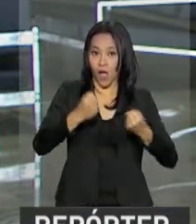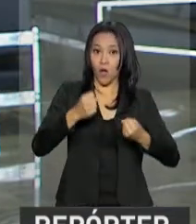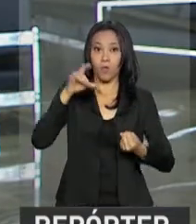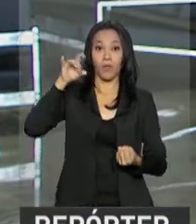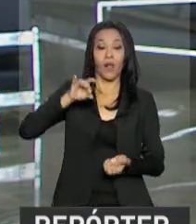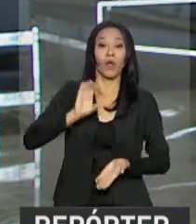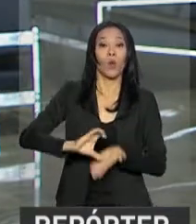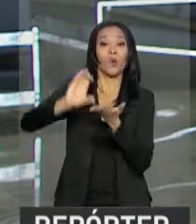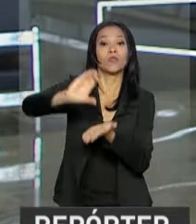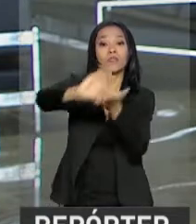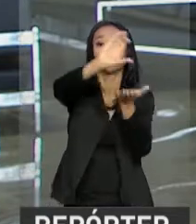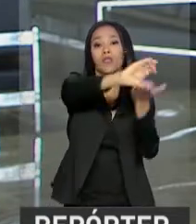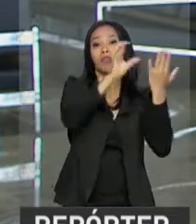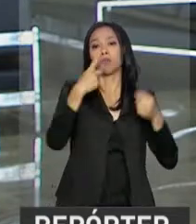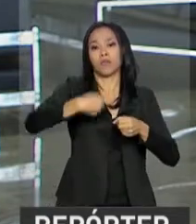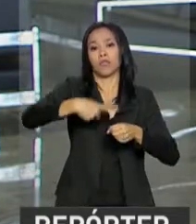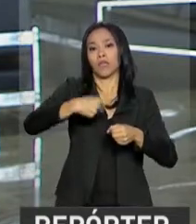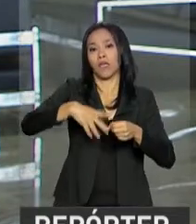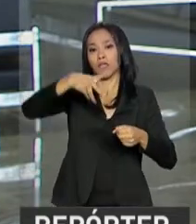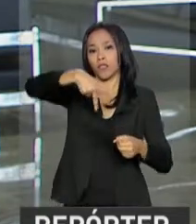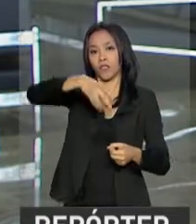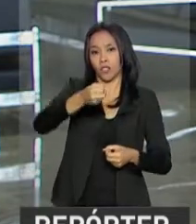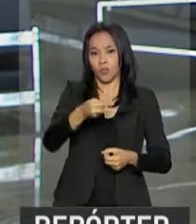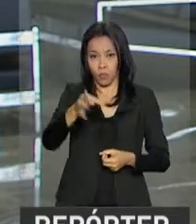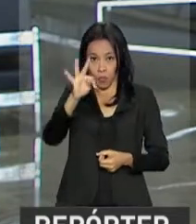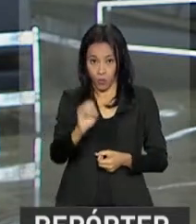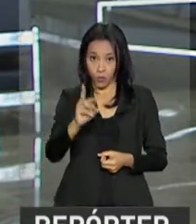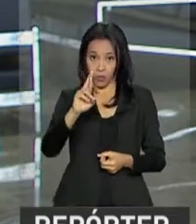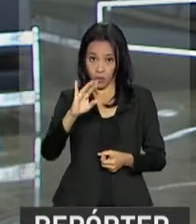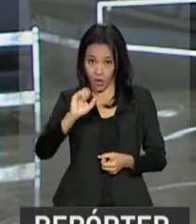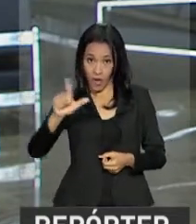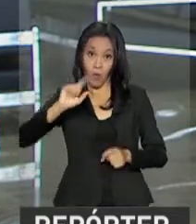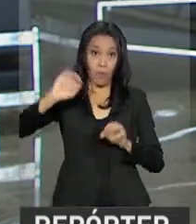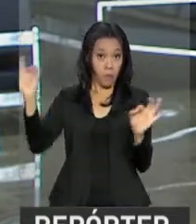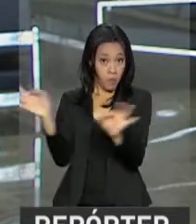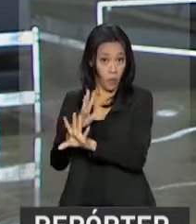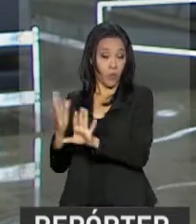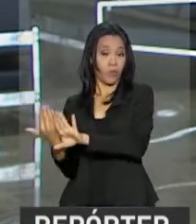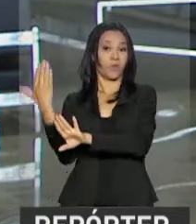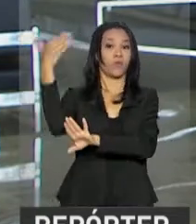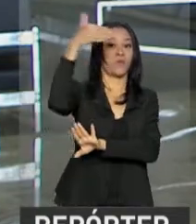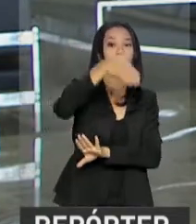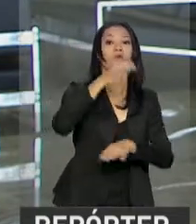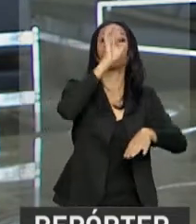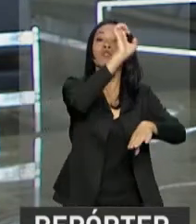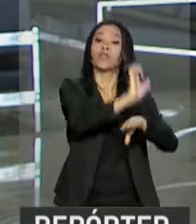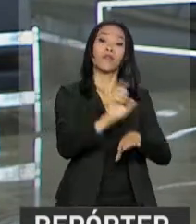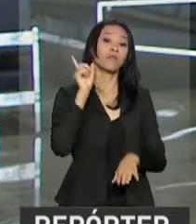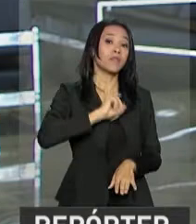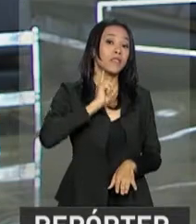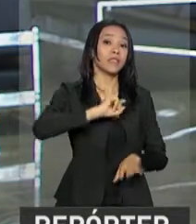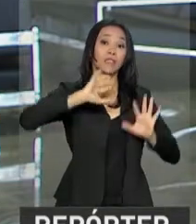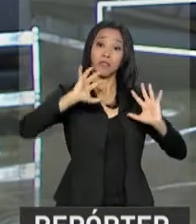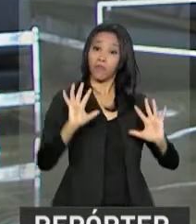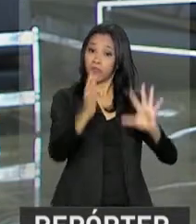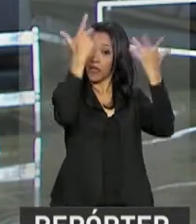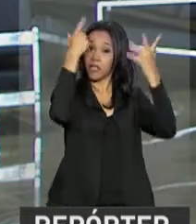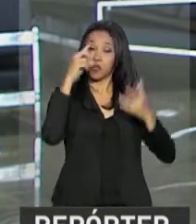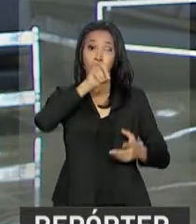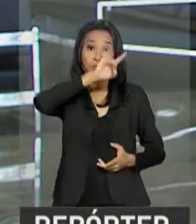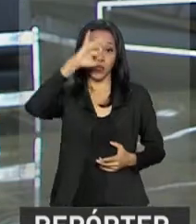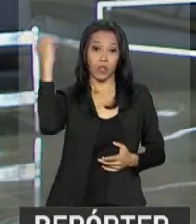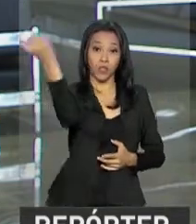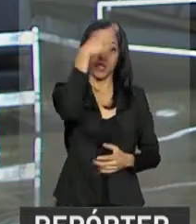cidade de porto real depois temer vai para minas gerais onde participa das comemorações do dia da indústria e da posse da diretoria